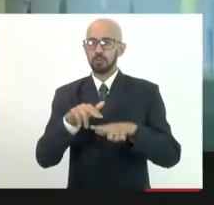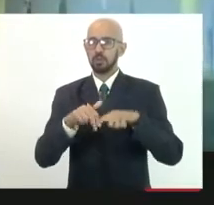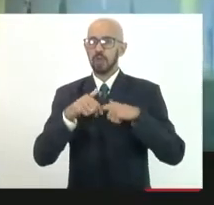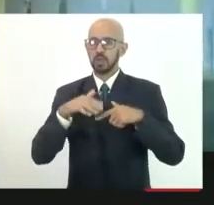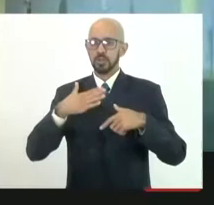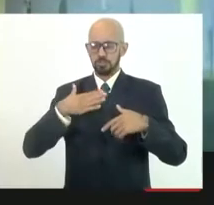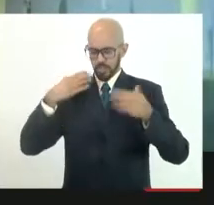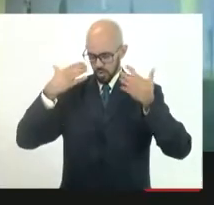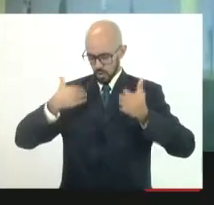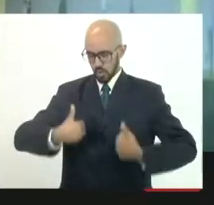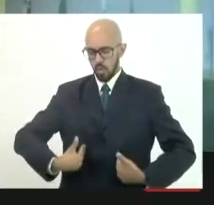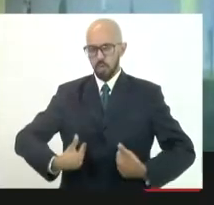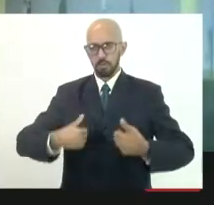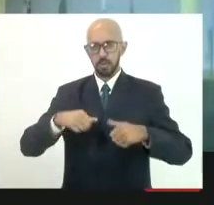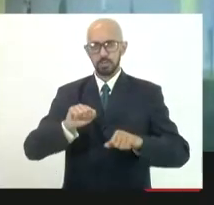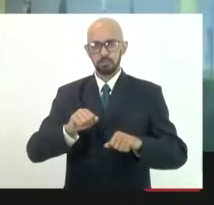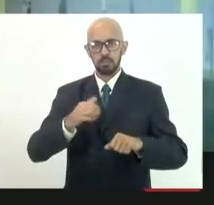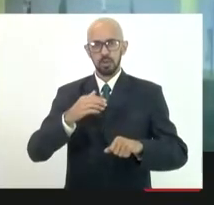conta, de meu pai algum.